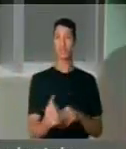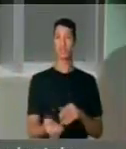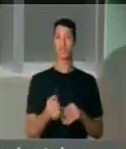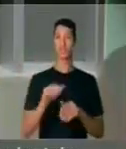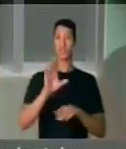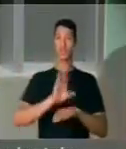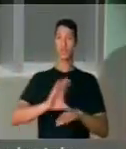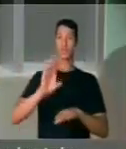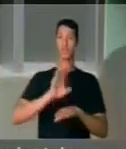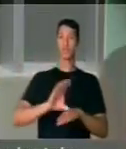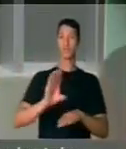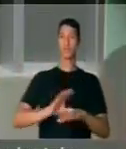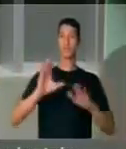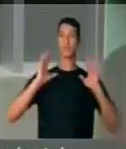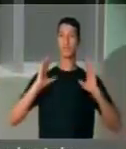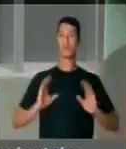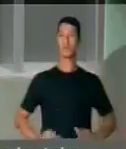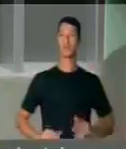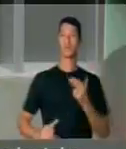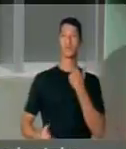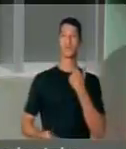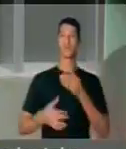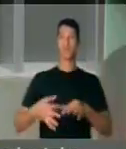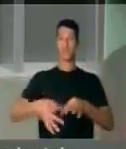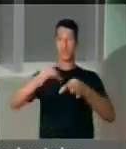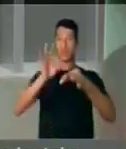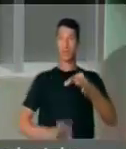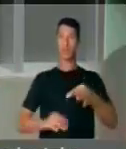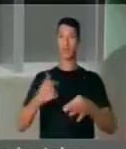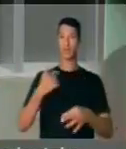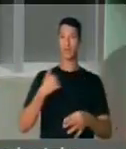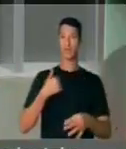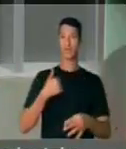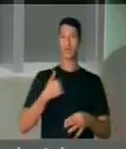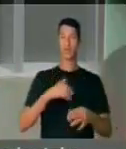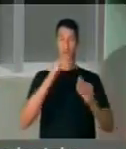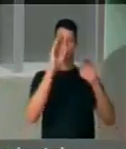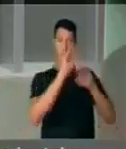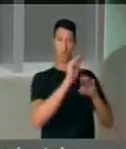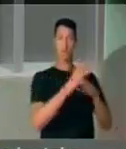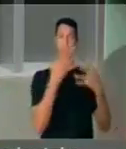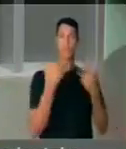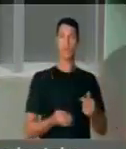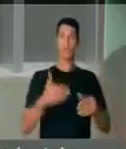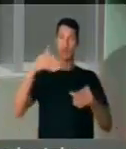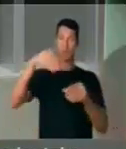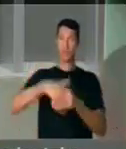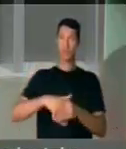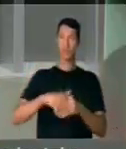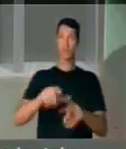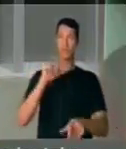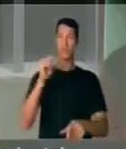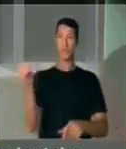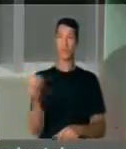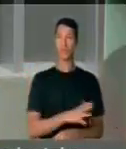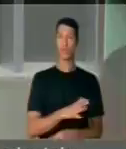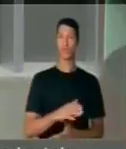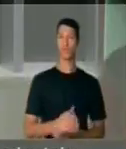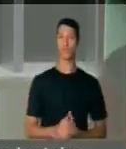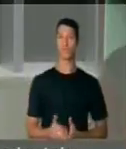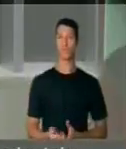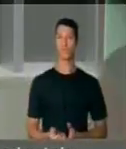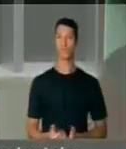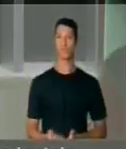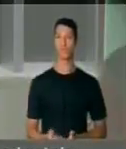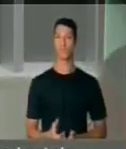a Constituição cidadã não pode ser rasgada. E eu sou o guardião dela, vamos para a votação escolher um novo líder.